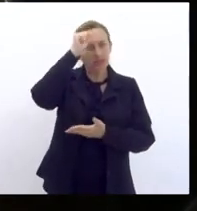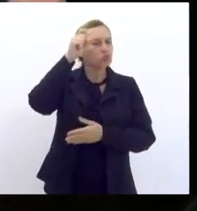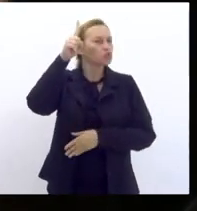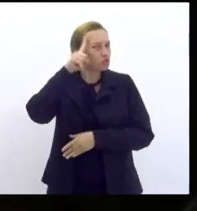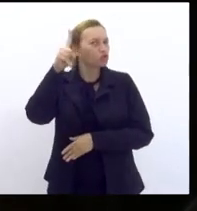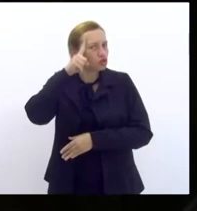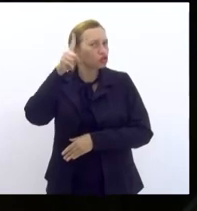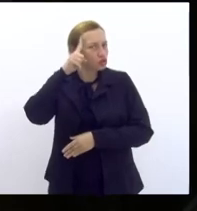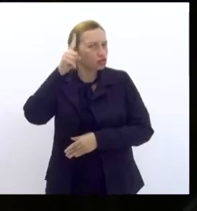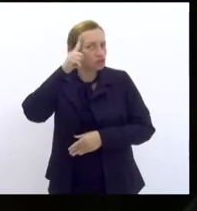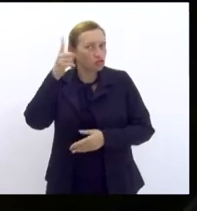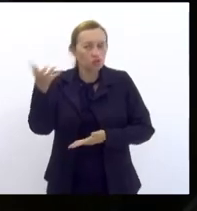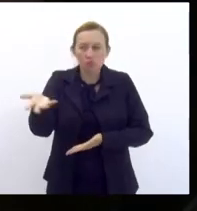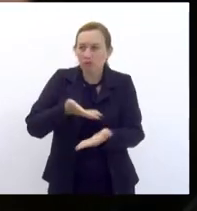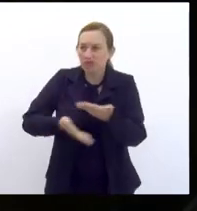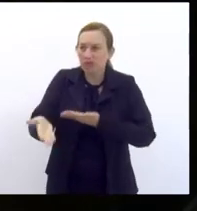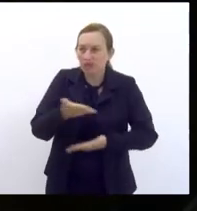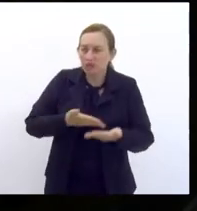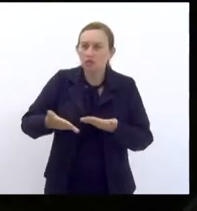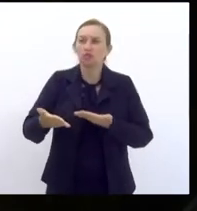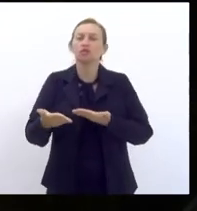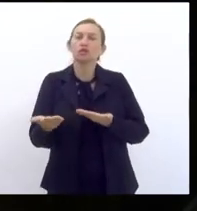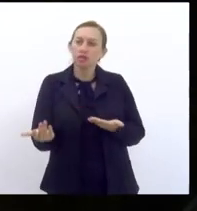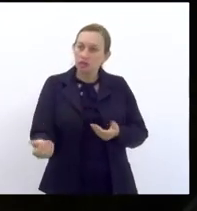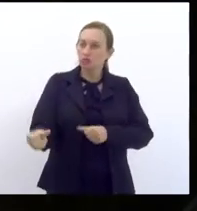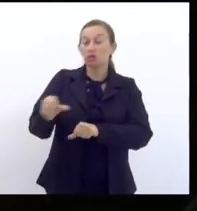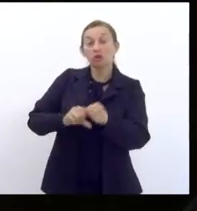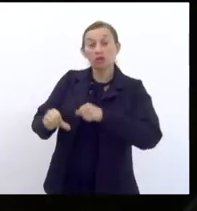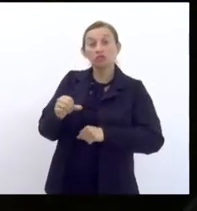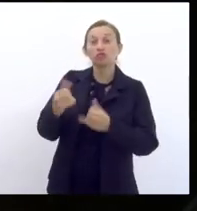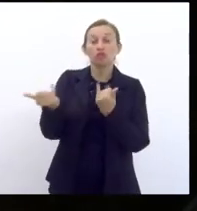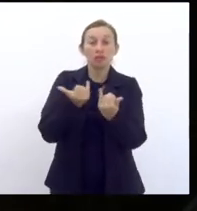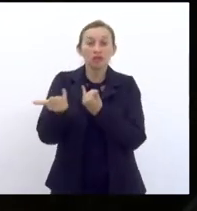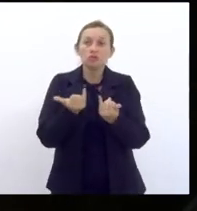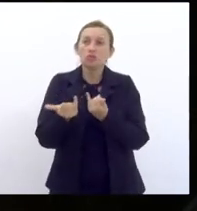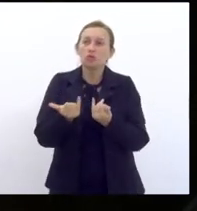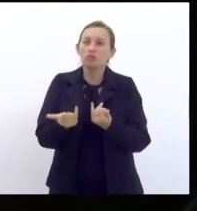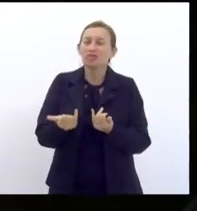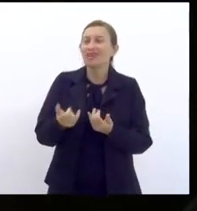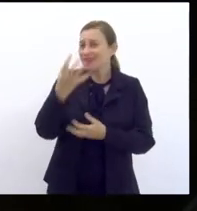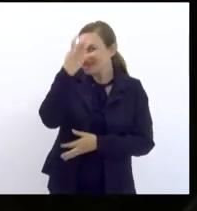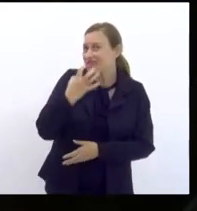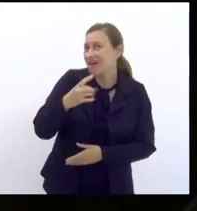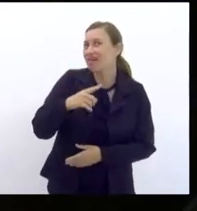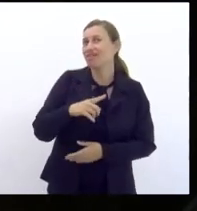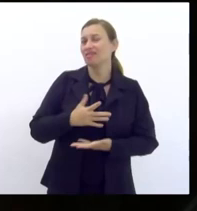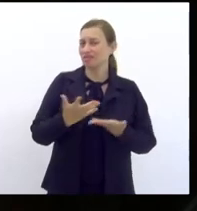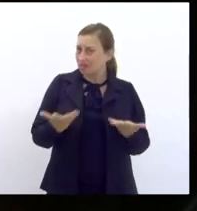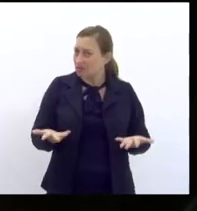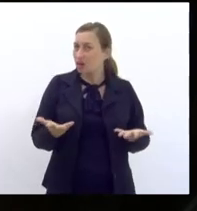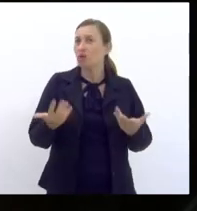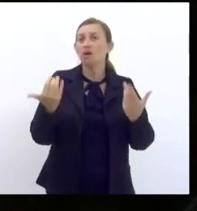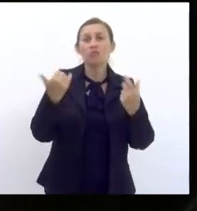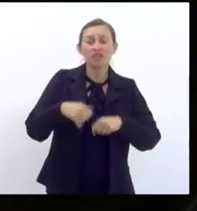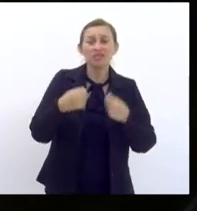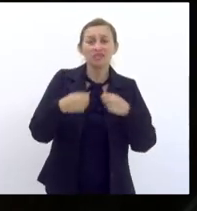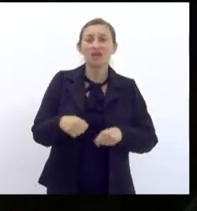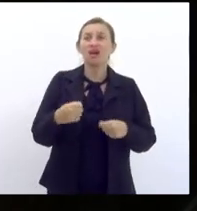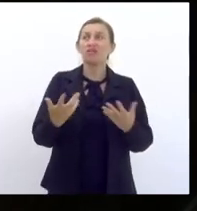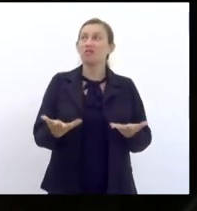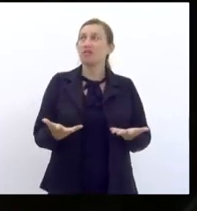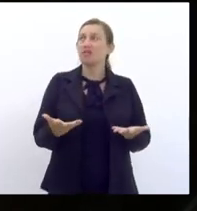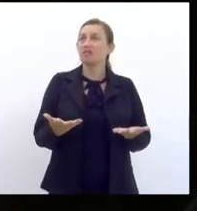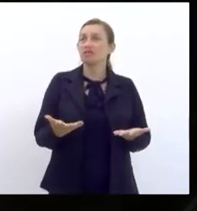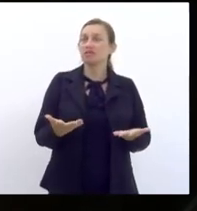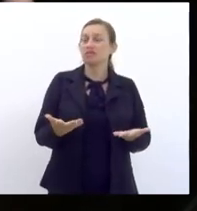um com outro né a gente tá aqui trocando informações e a situação é muito grave então precisava ser formado de repente